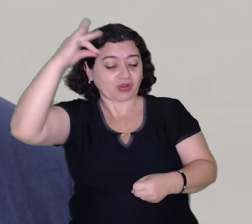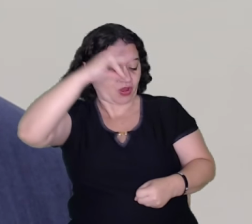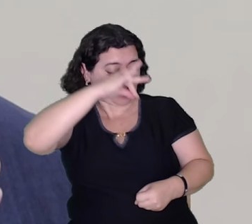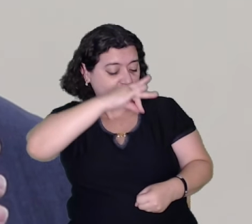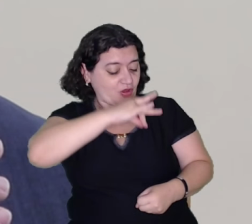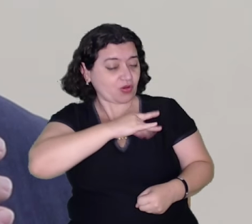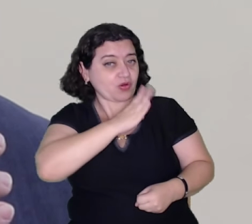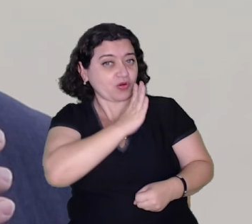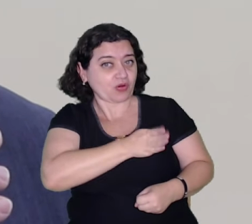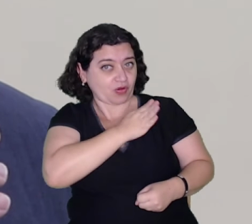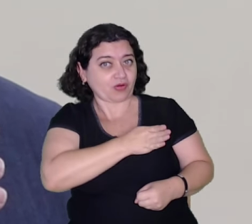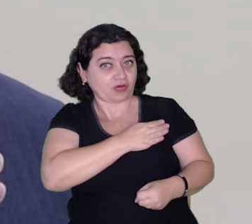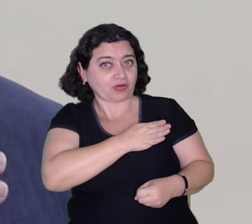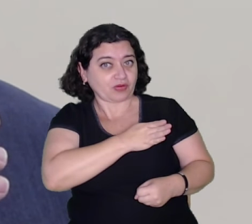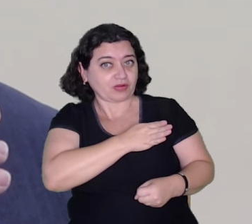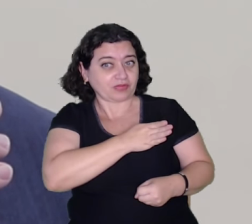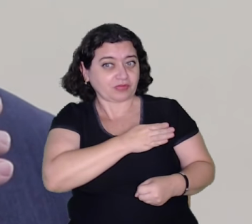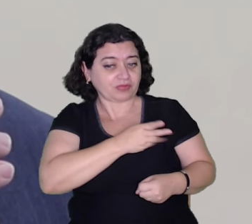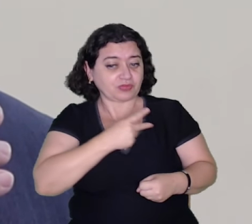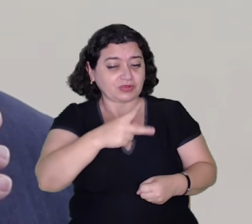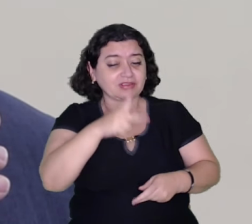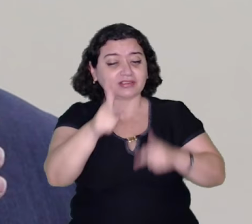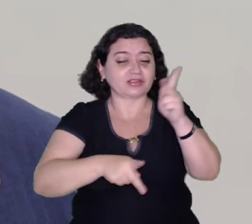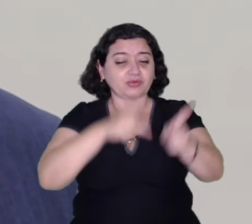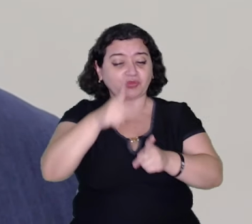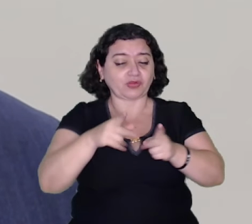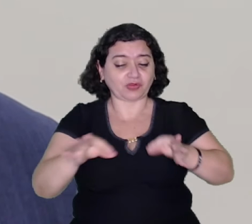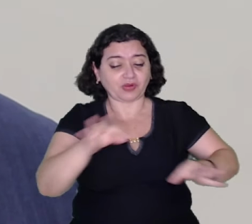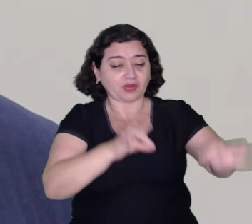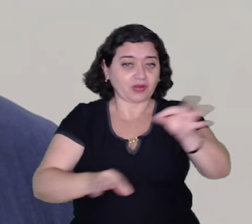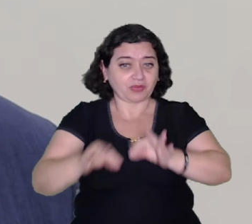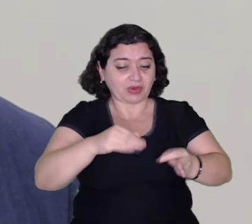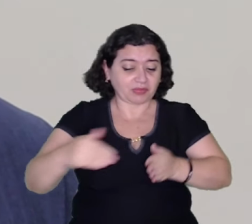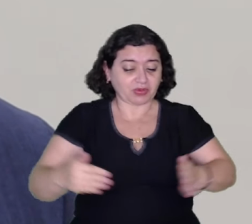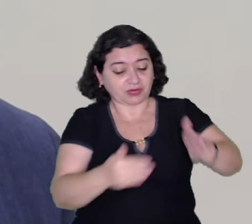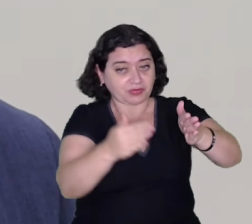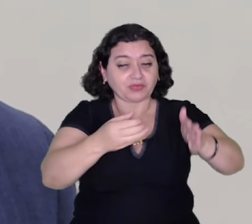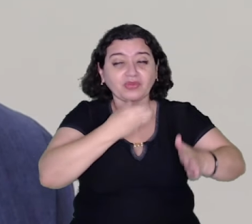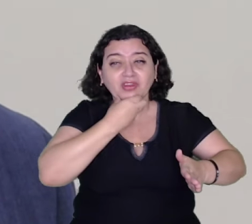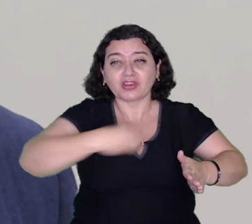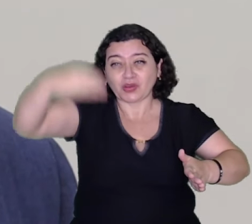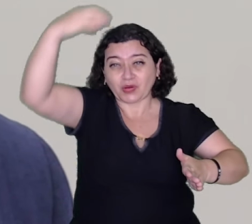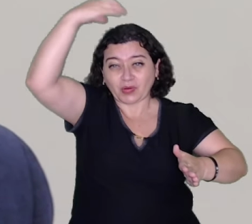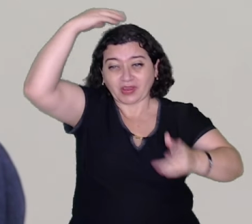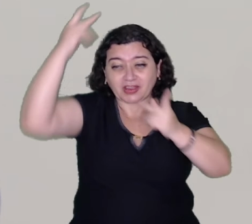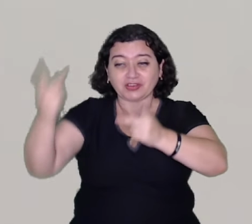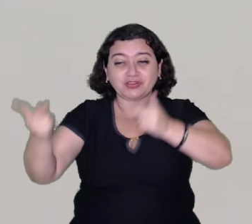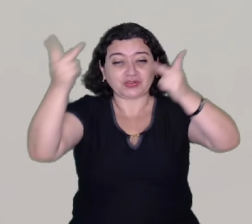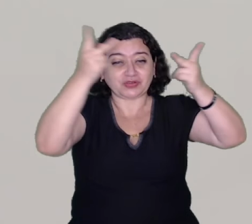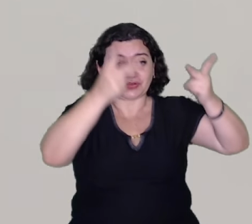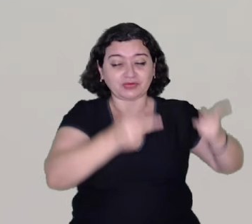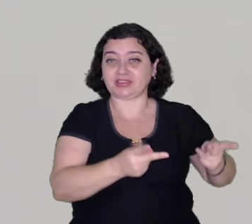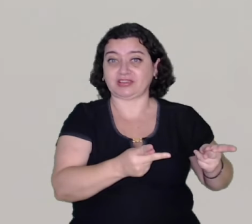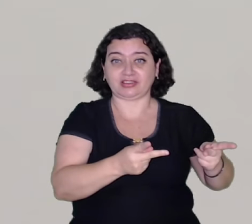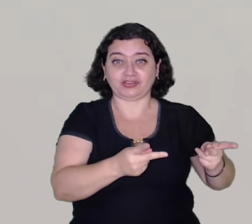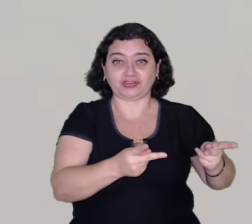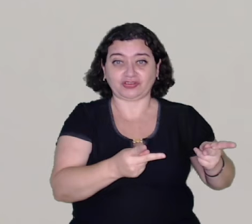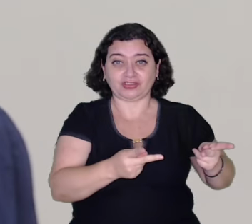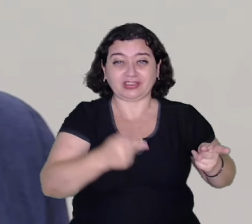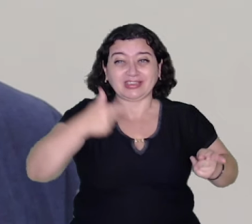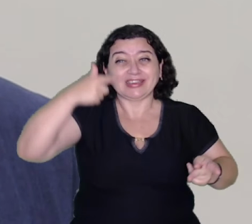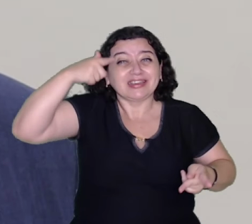para o seu povo, preparando o caminho para que o Rei nos visite de maneira que jamais vimos antes.